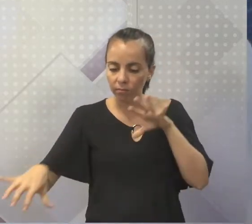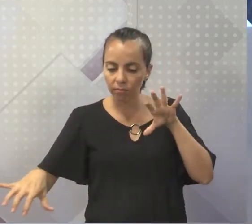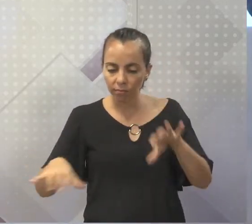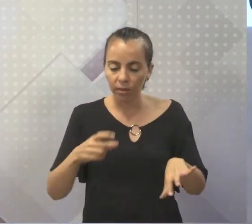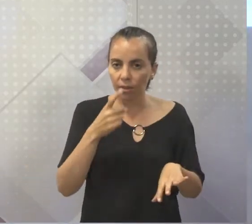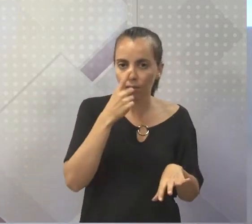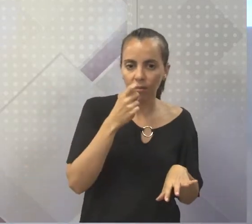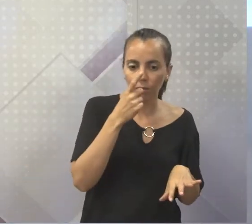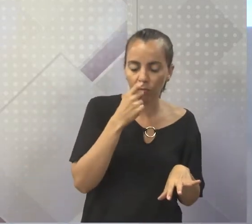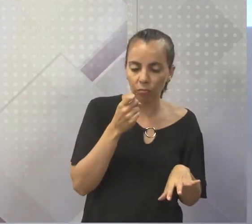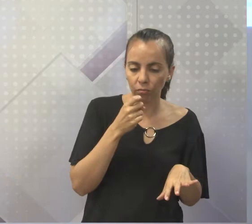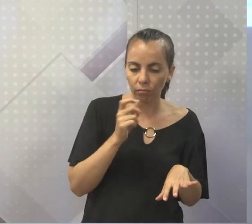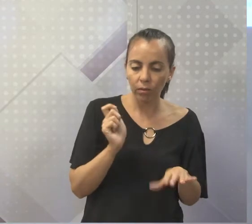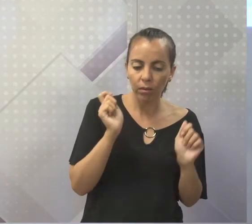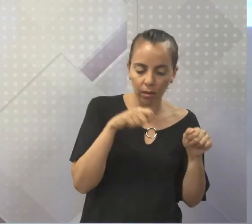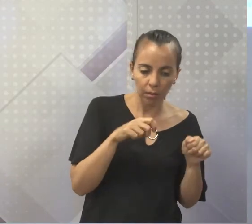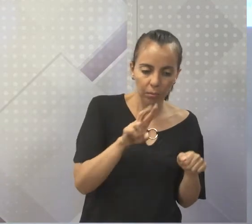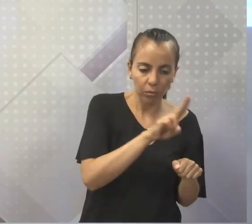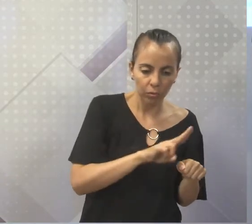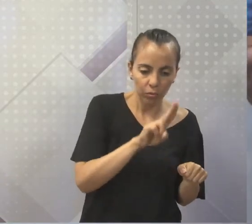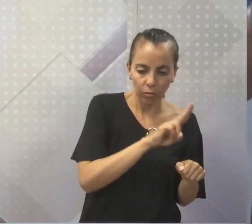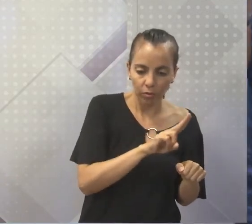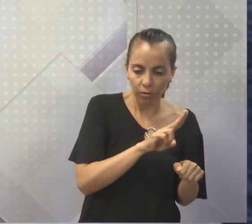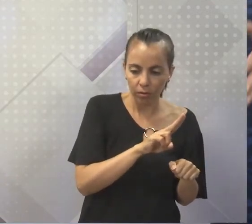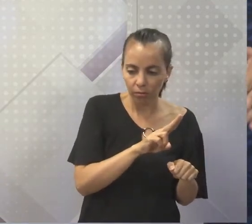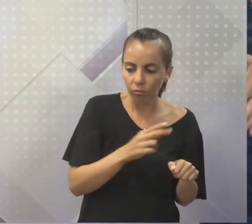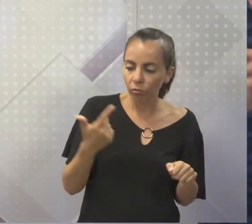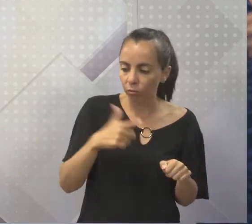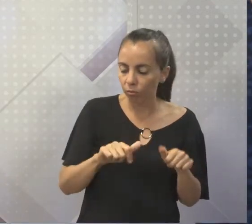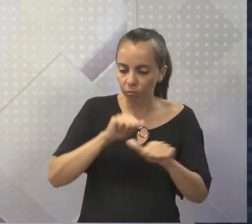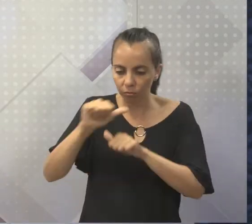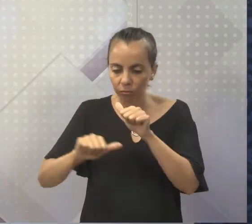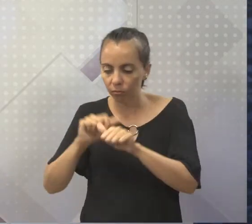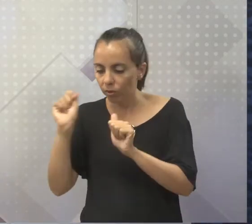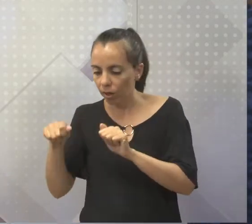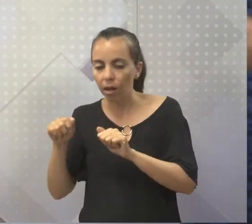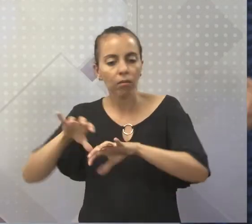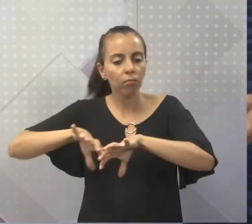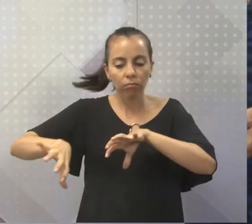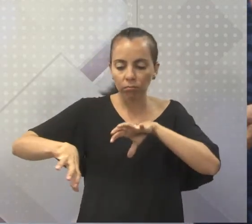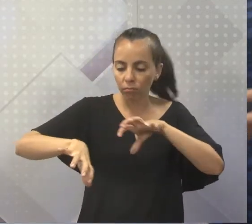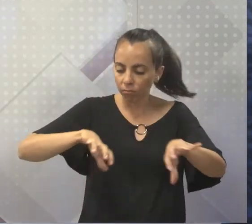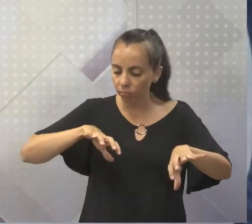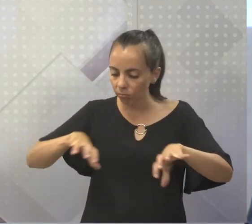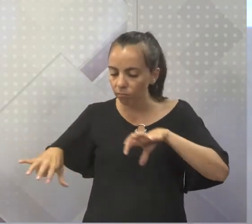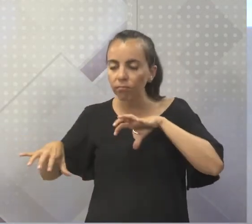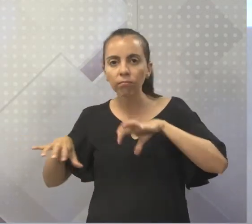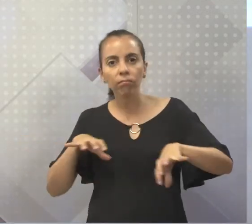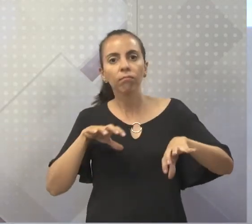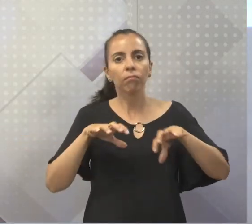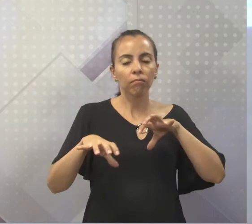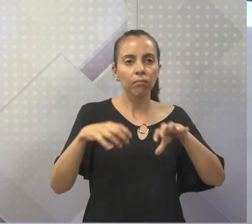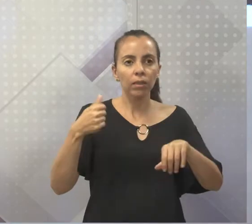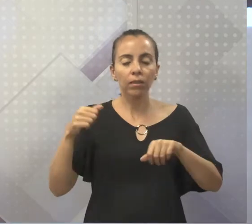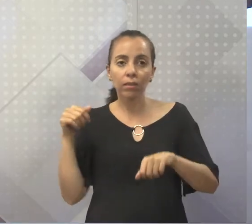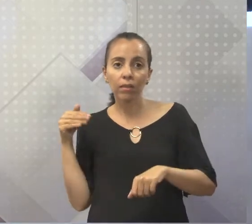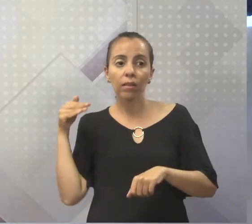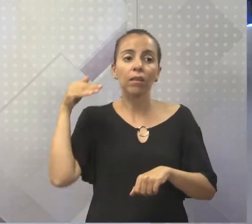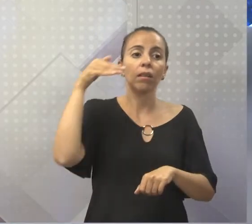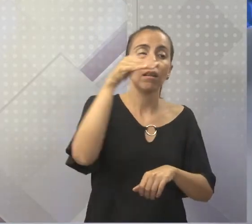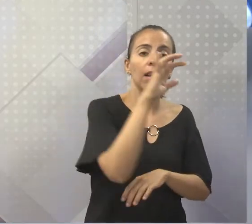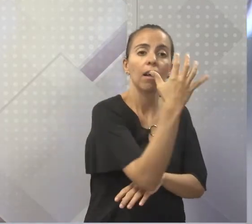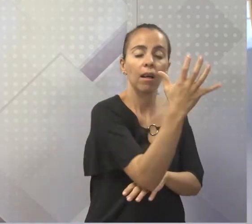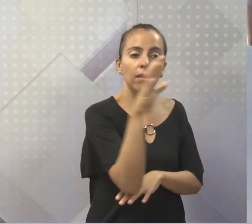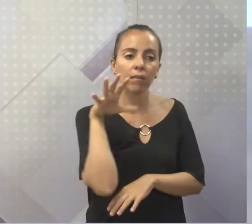aquilo que pode voltar para que a gente possa reaproveitar sem ter que ir na natureza